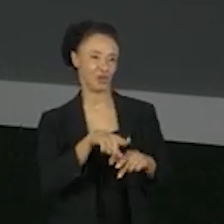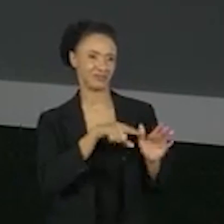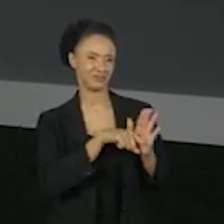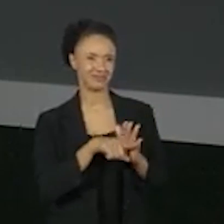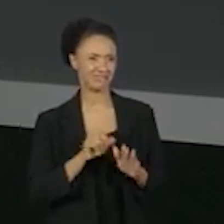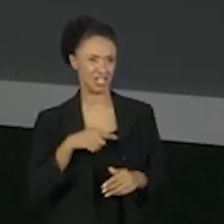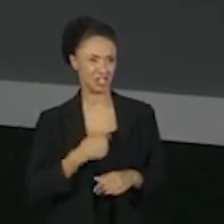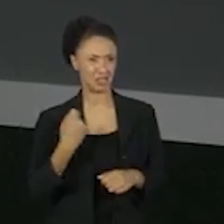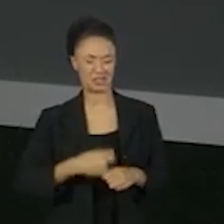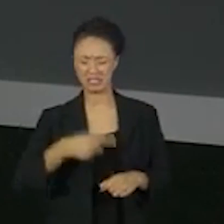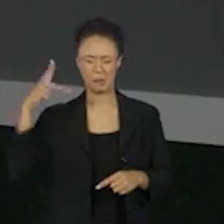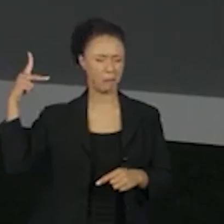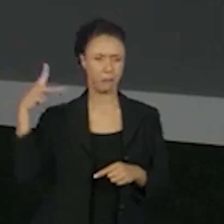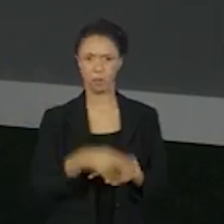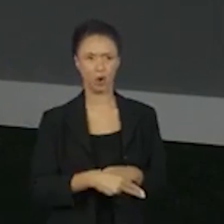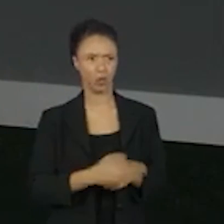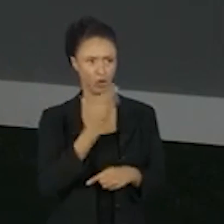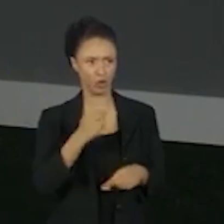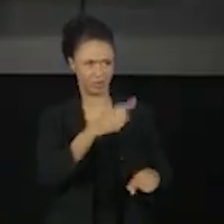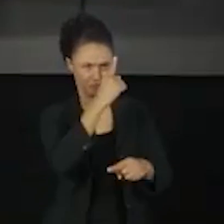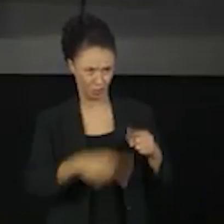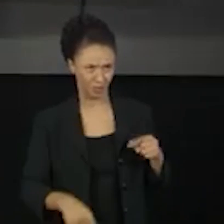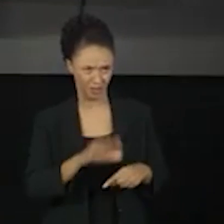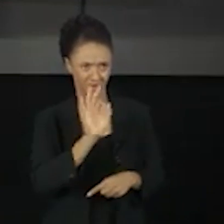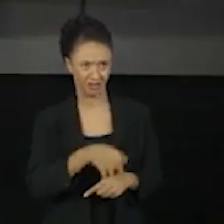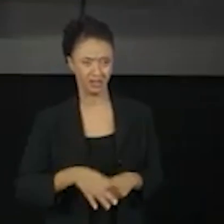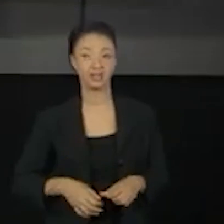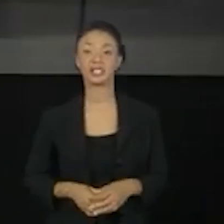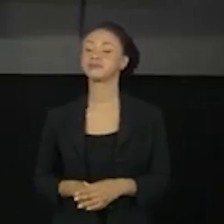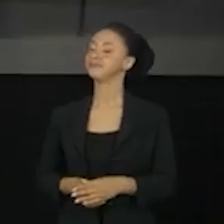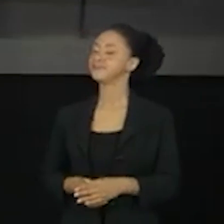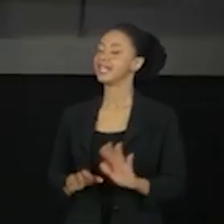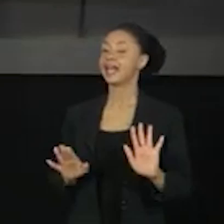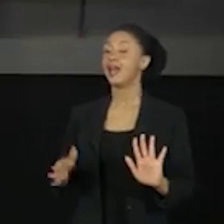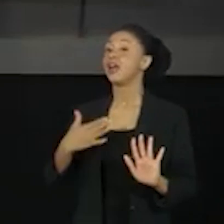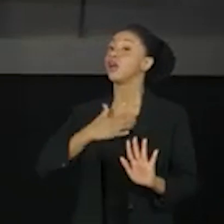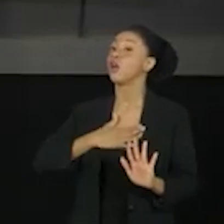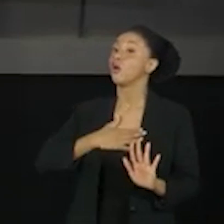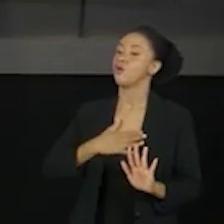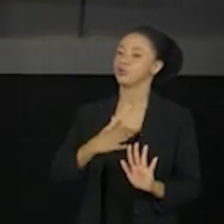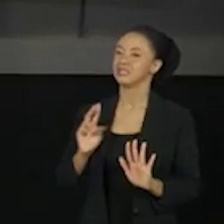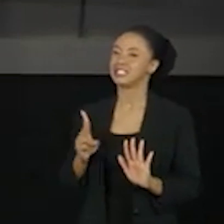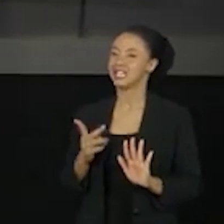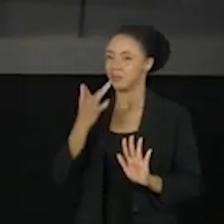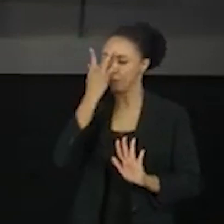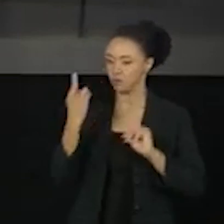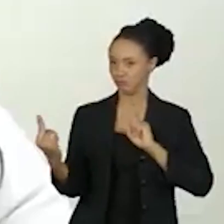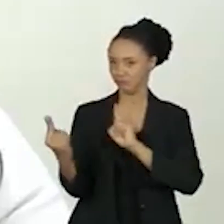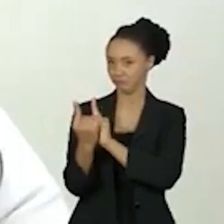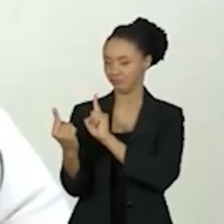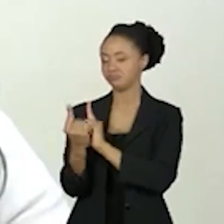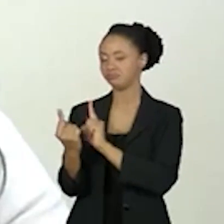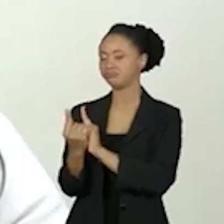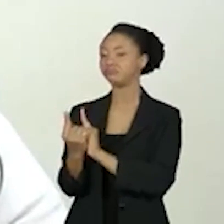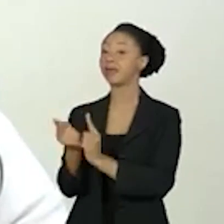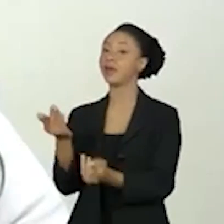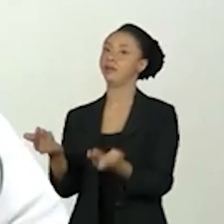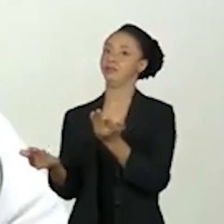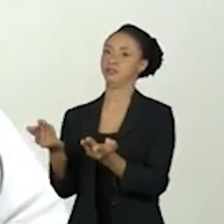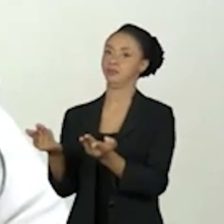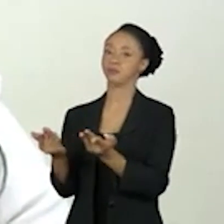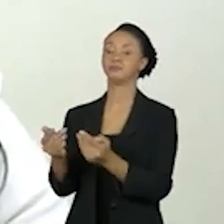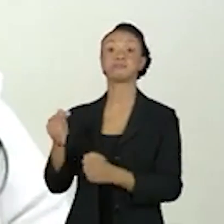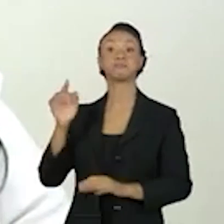corte radical? Não se pode comer isso? Eu sempre gosto de trabalhar com meus pacientes com equilíbrio. Pensando